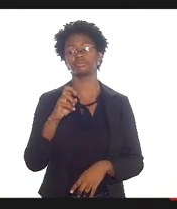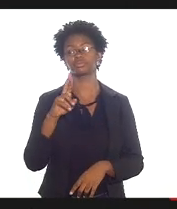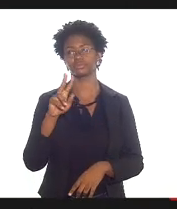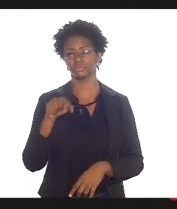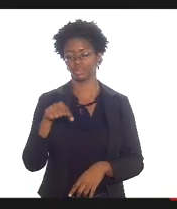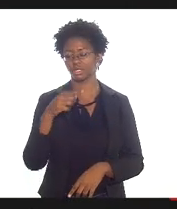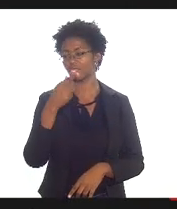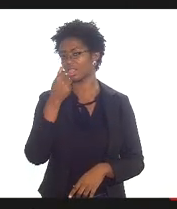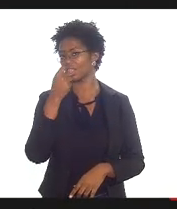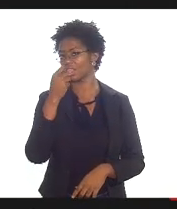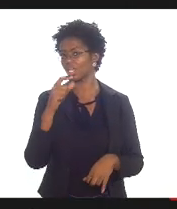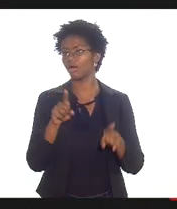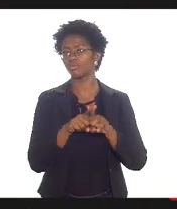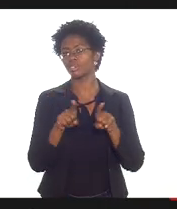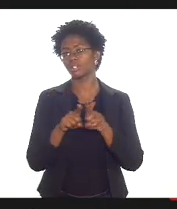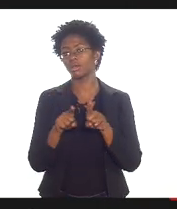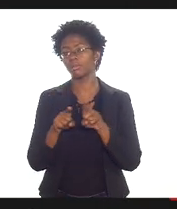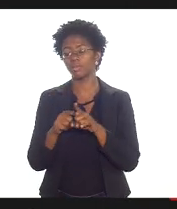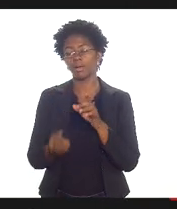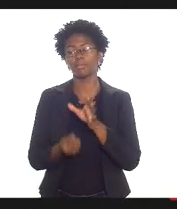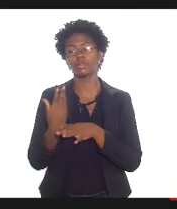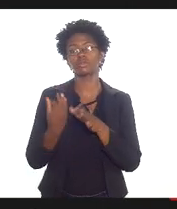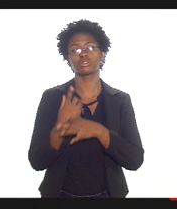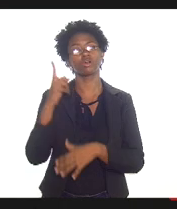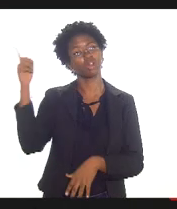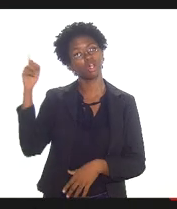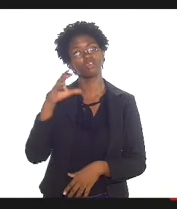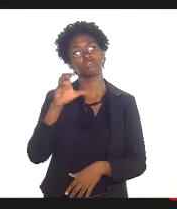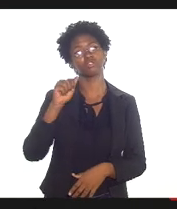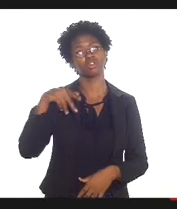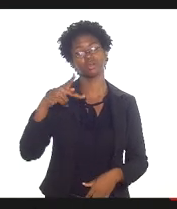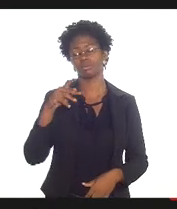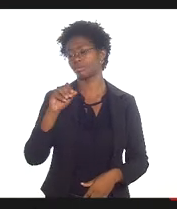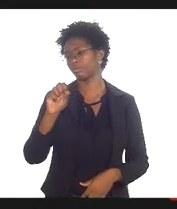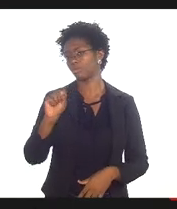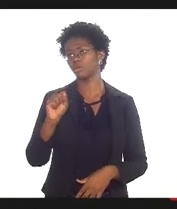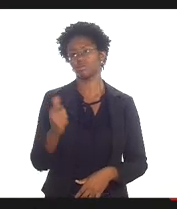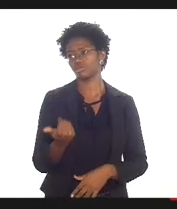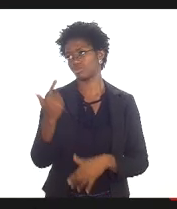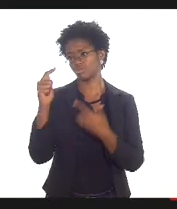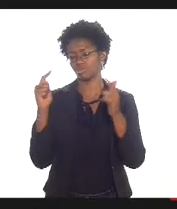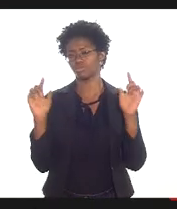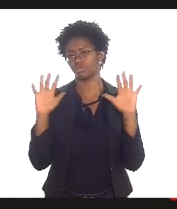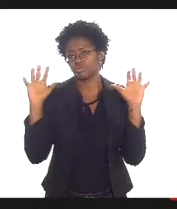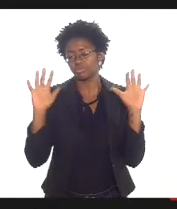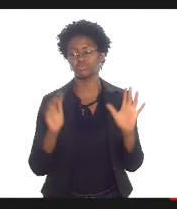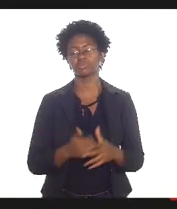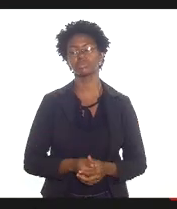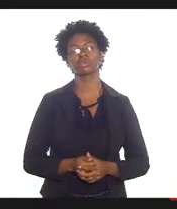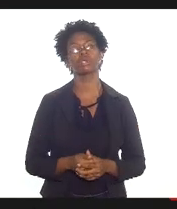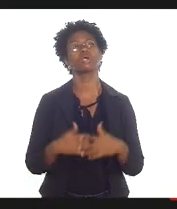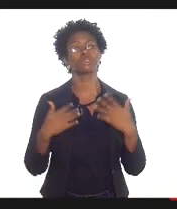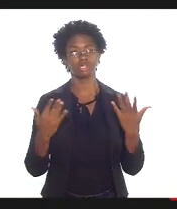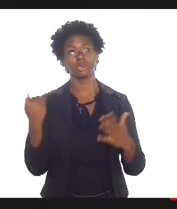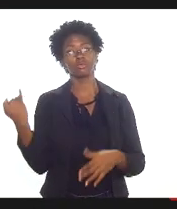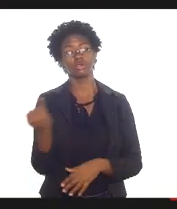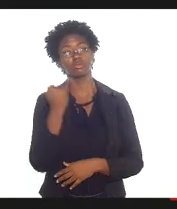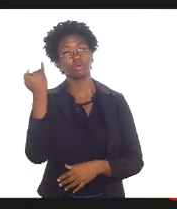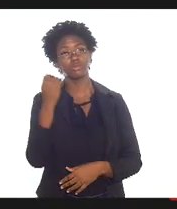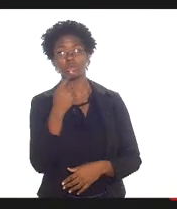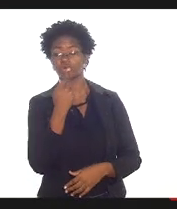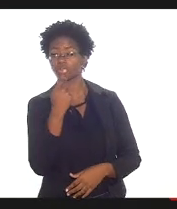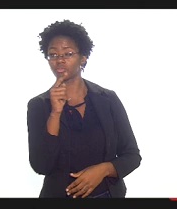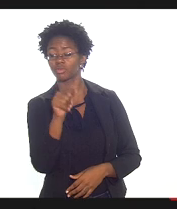de produção da bacia de campos, como Marlim, Albacora, etc. Né? Importante ver aqui o seguinte, que